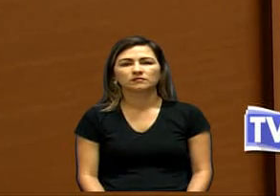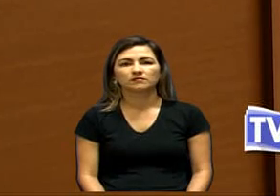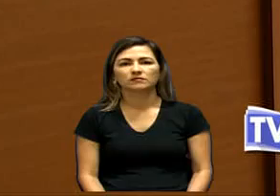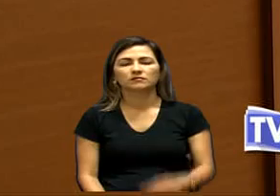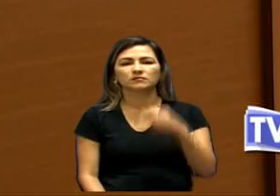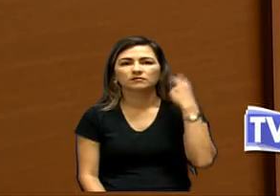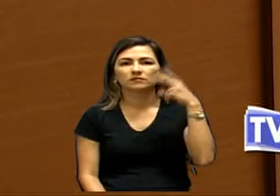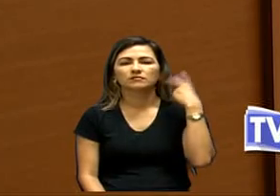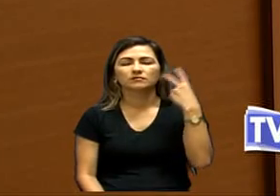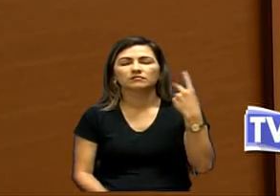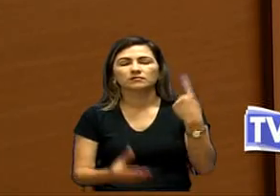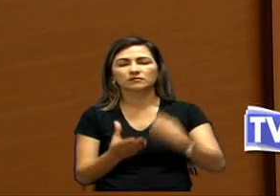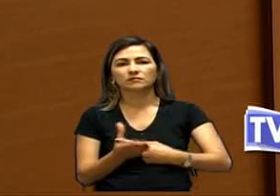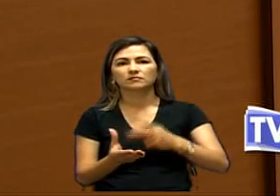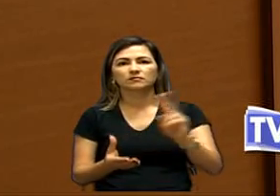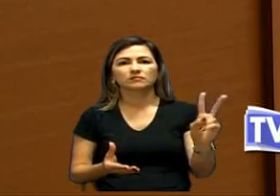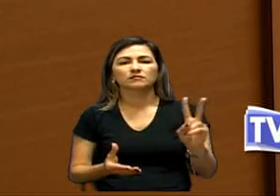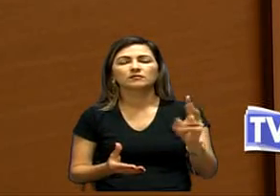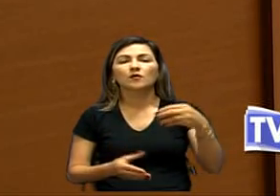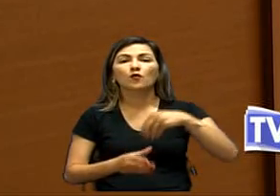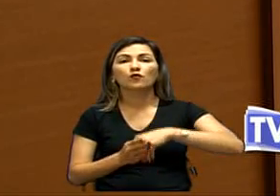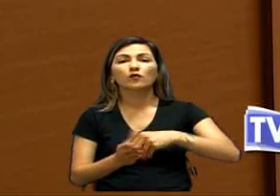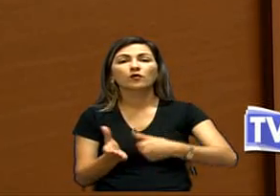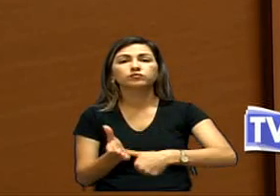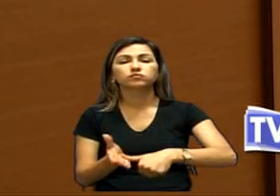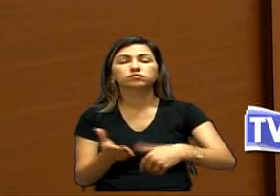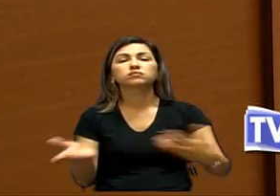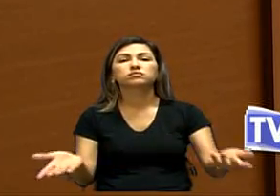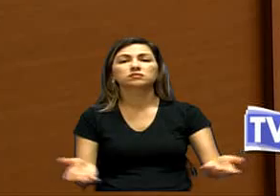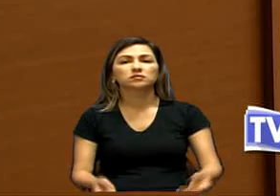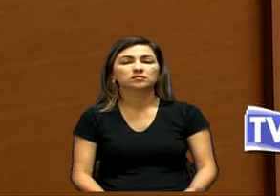Vereador Vitão do Cachorrão, voto.